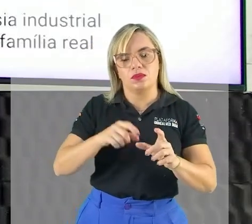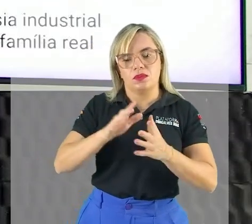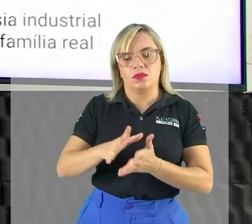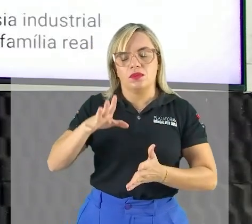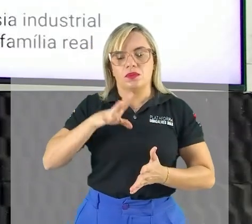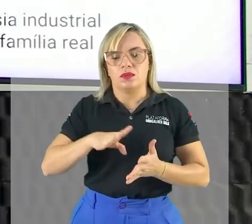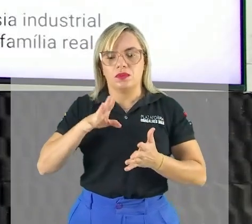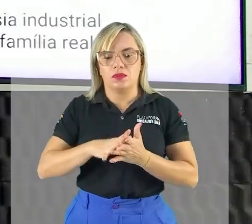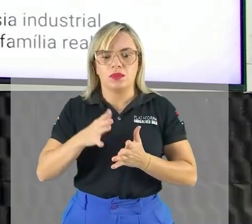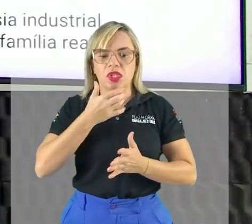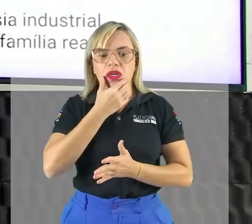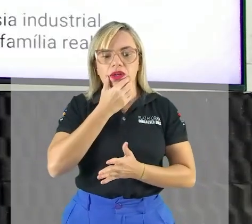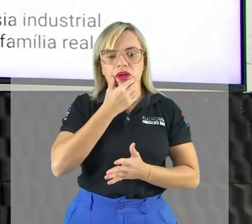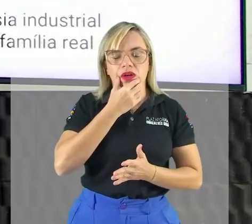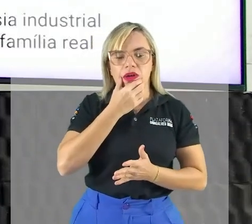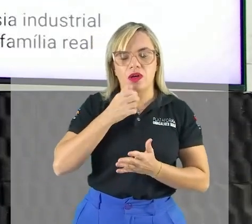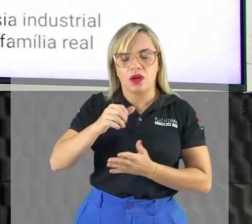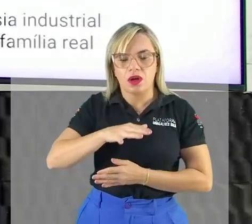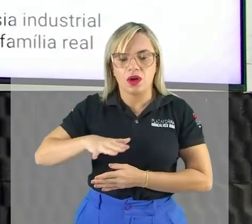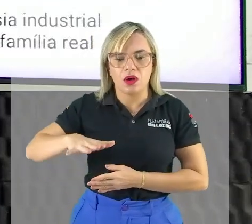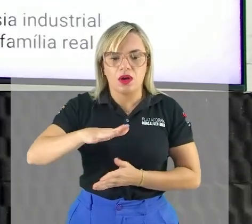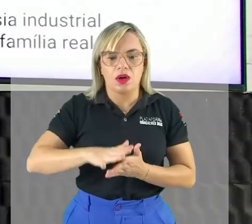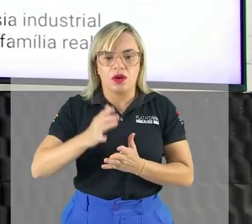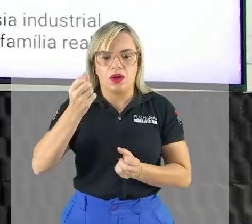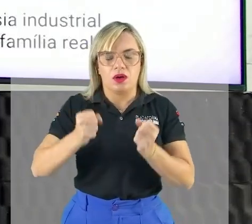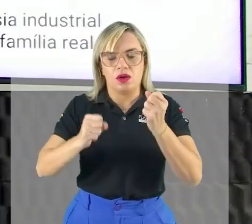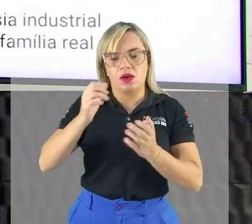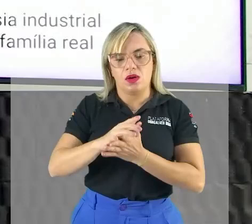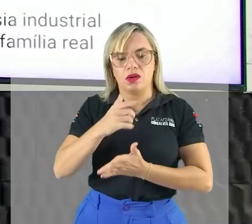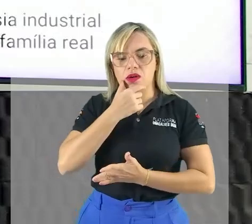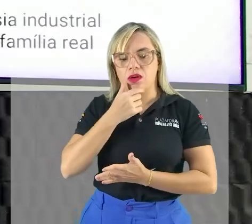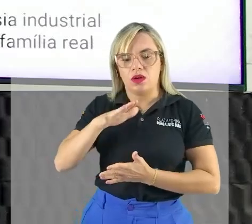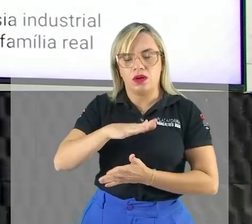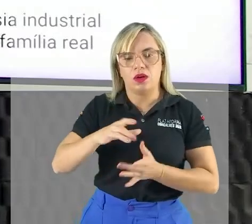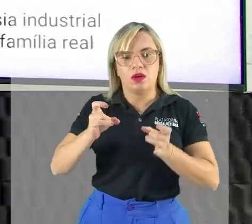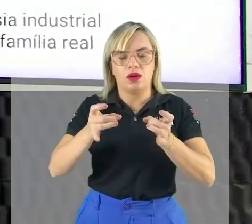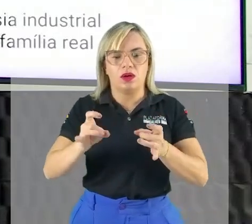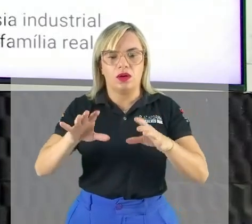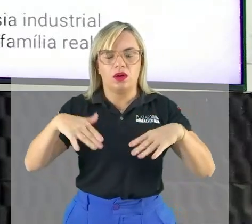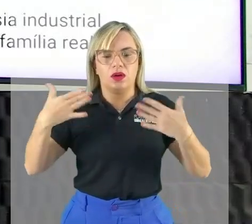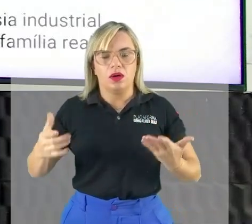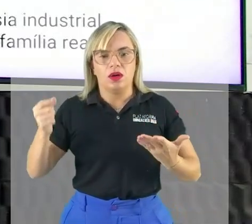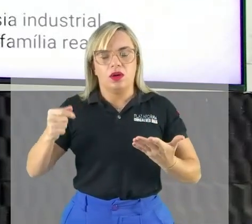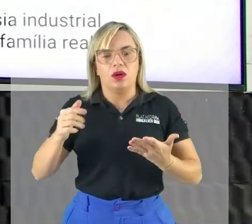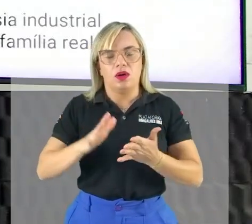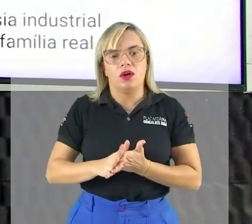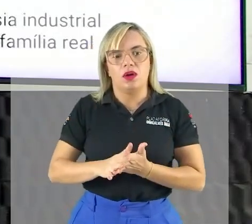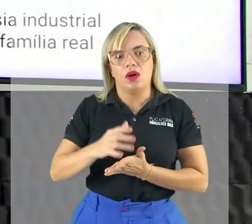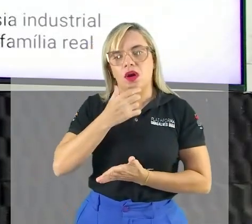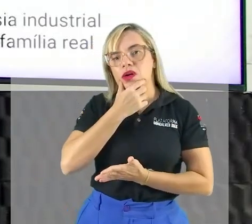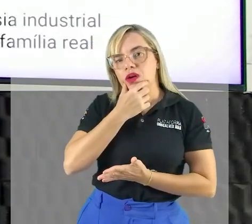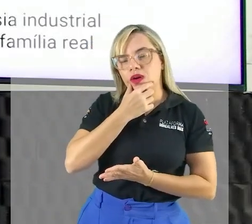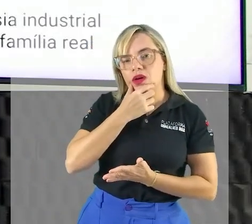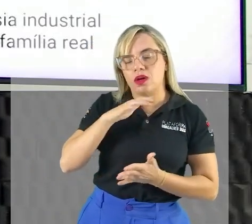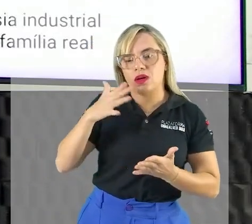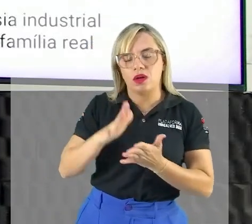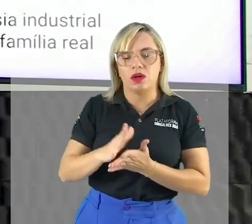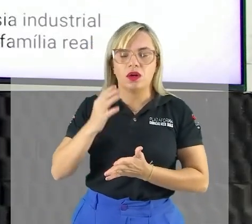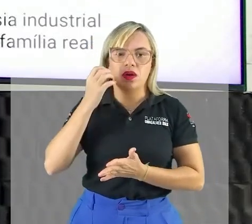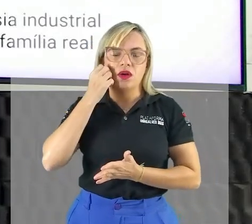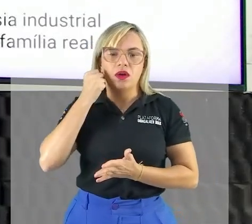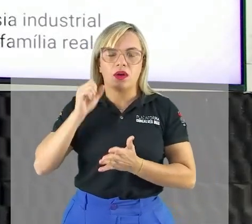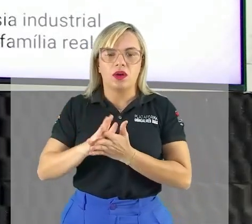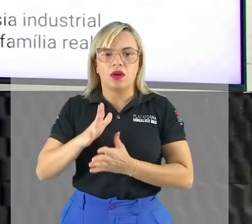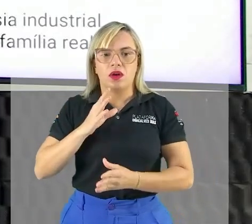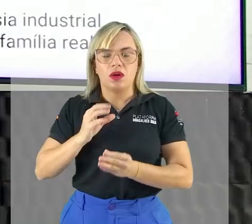portuguesa da Inglaterra e os predomínios do Comércio inglês aqui né nas redes de comércio então a Inglaterra tirou Dom João VI lá